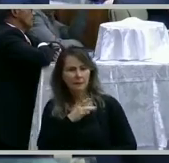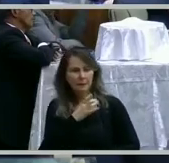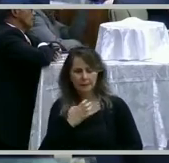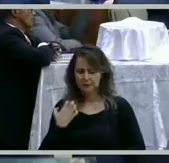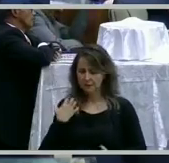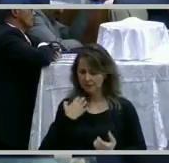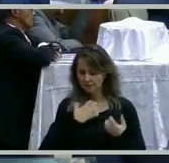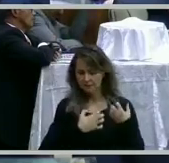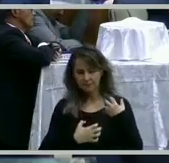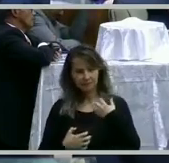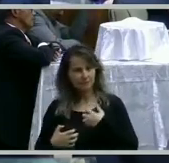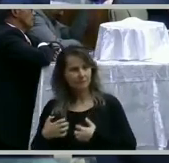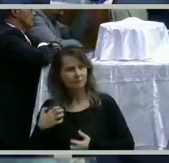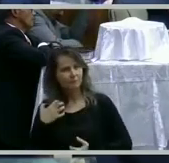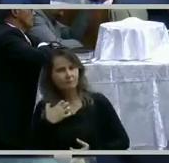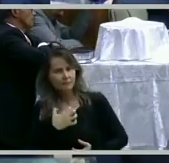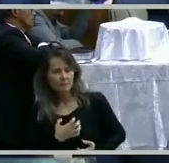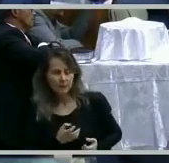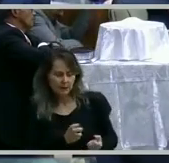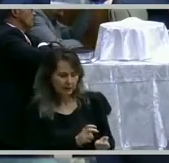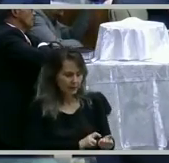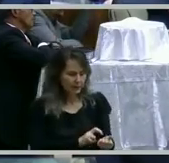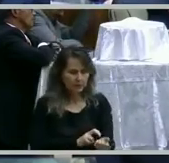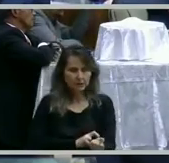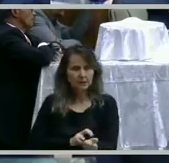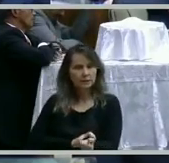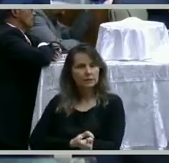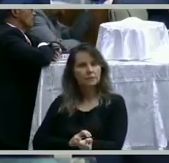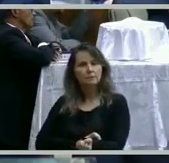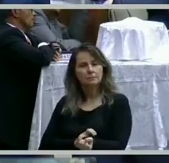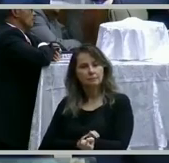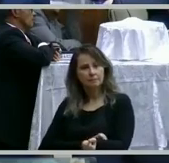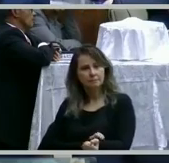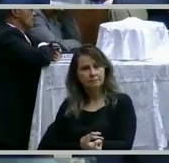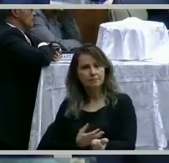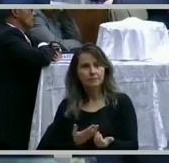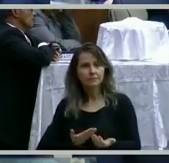ansiedade, a agonia, a insegurança,